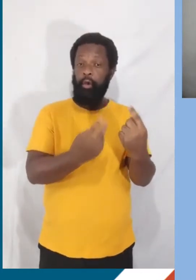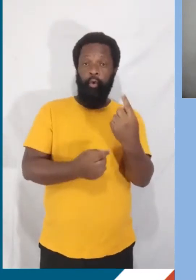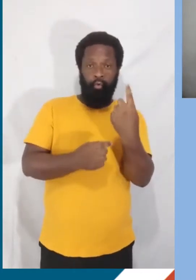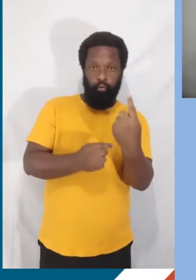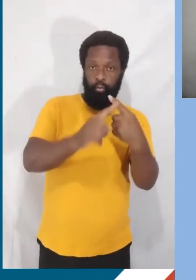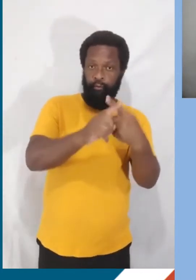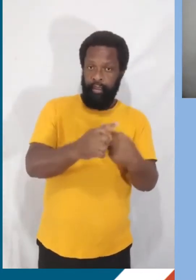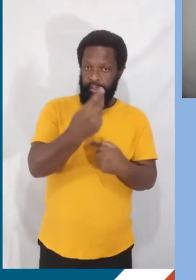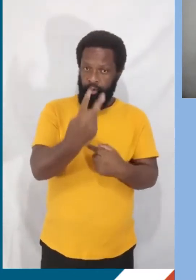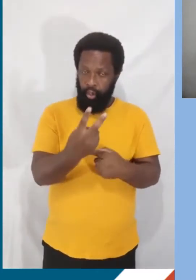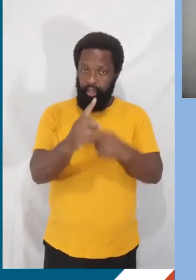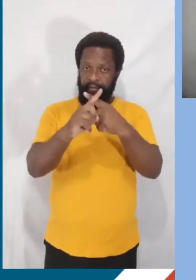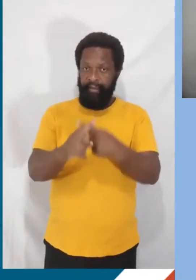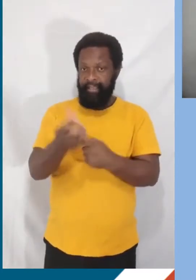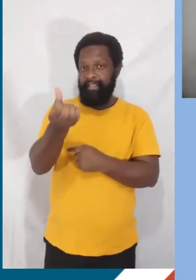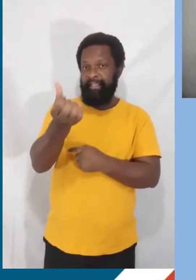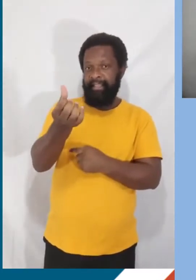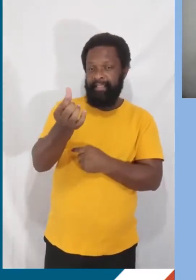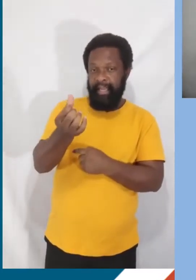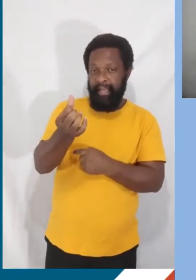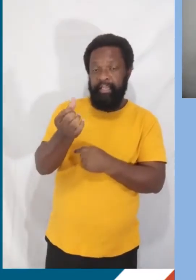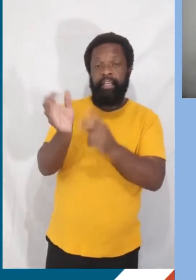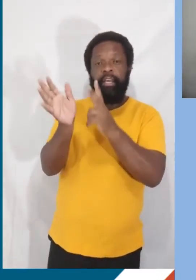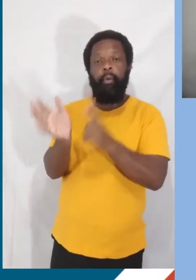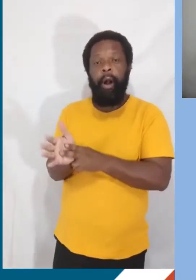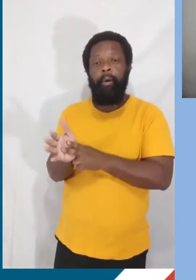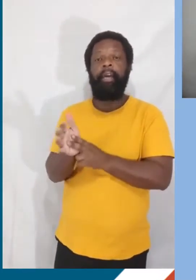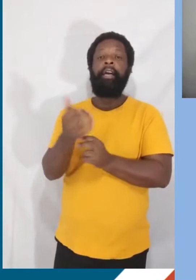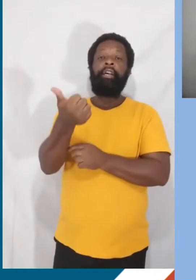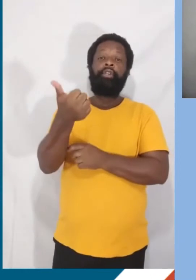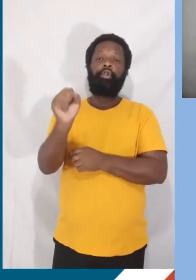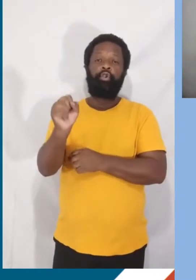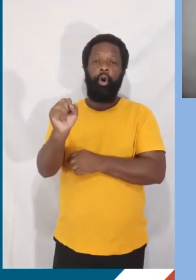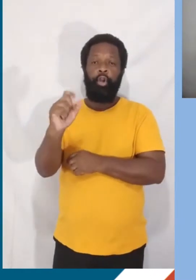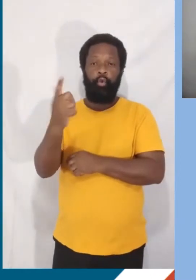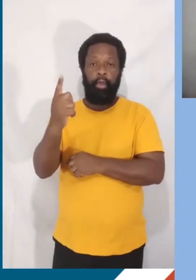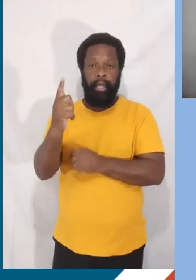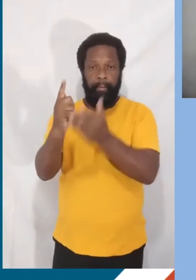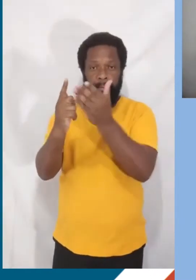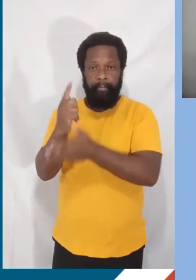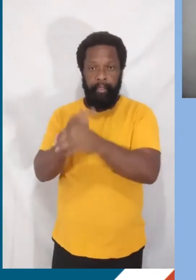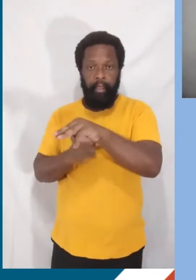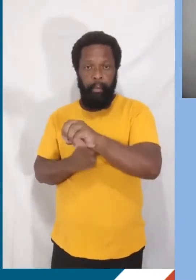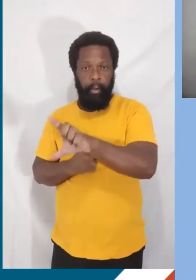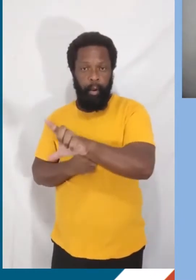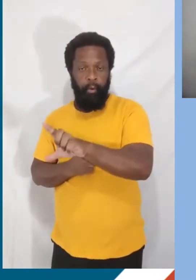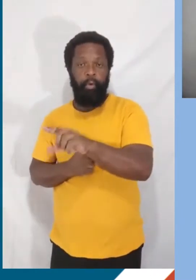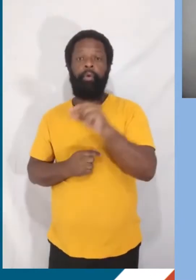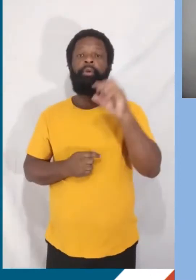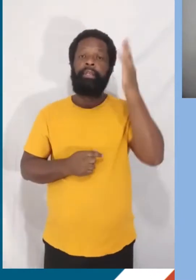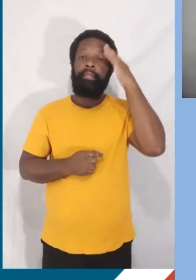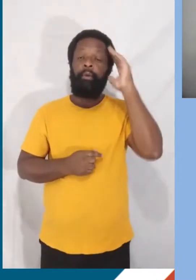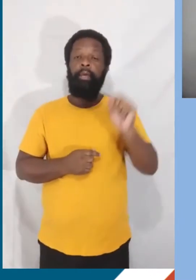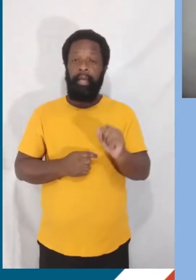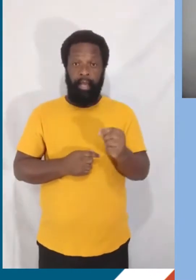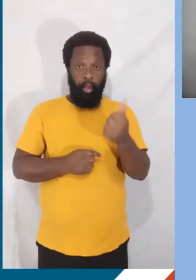só tem o oxigênio na molécula da água, vezes 16. Então eu obtenho 18 gramas por mol. Então eu sei que a cada 1 mol de água,